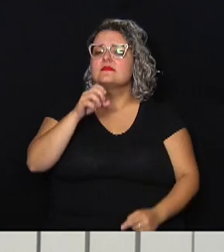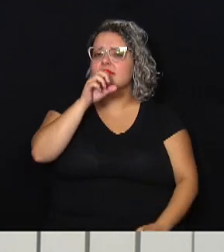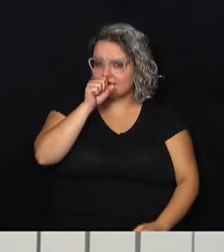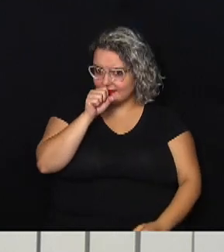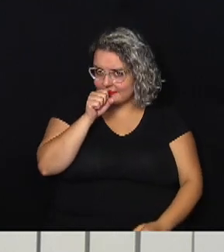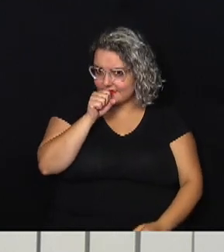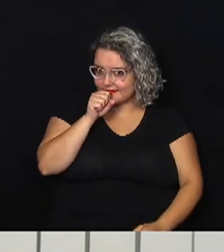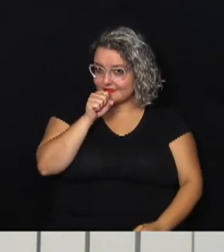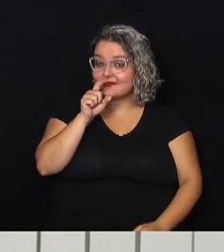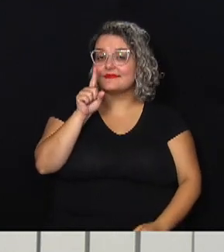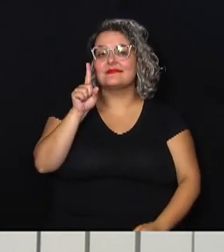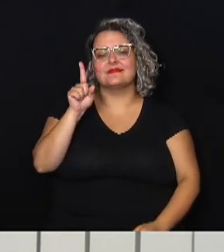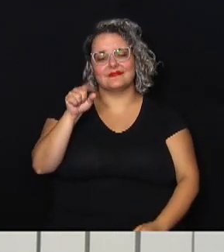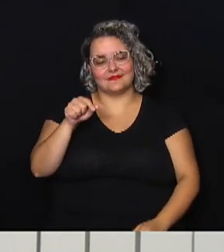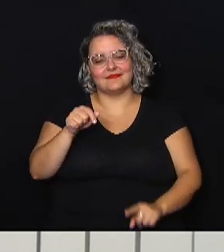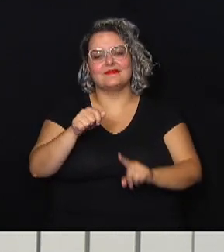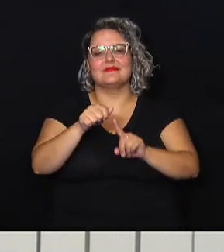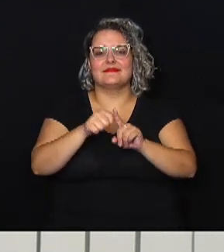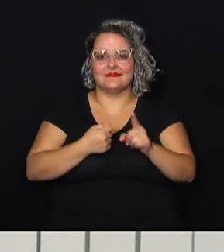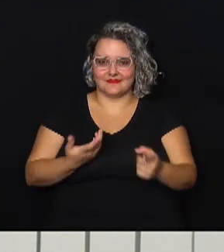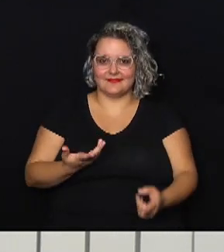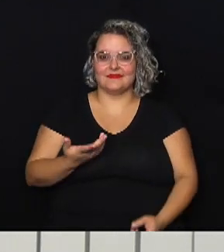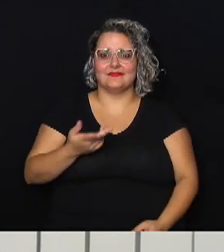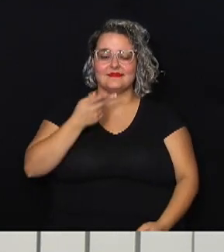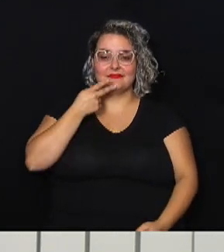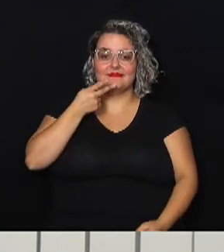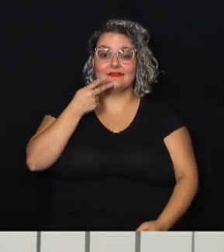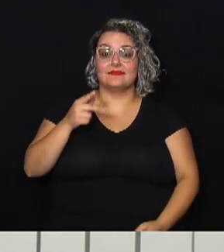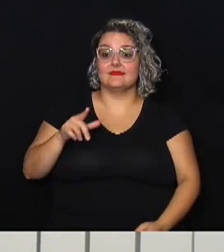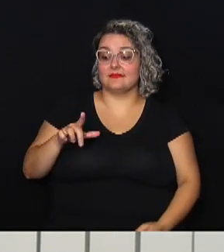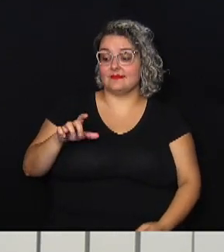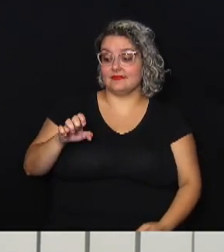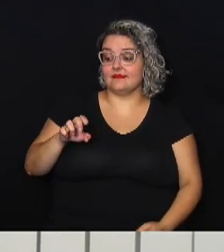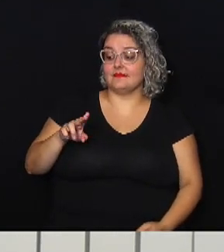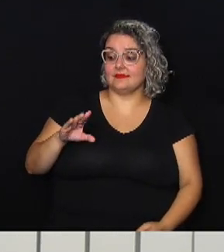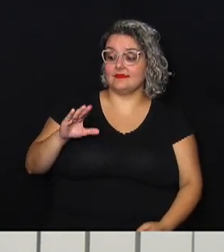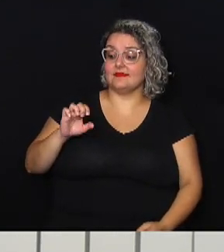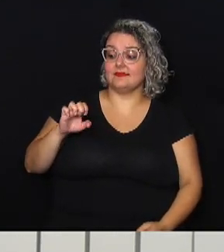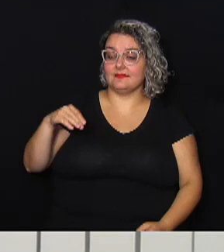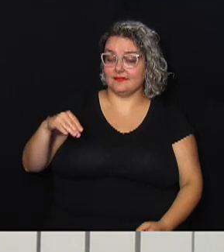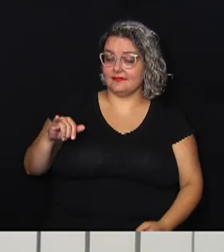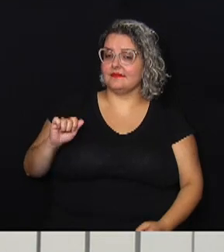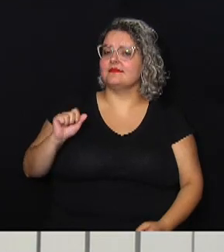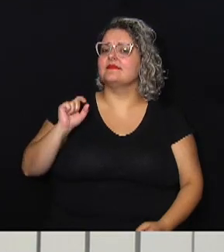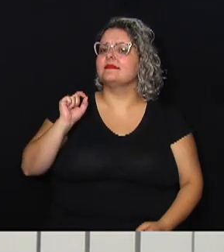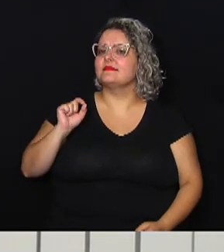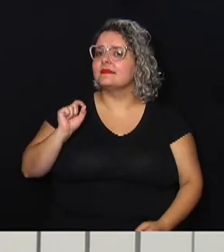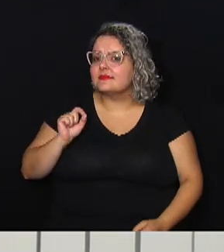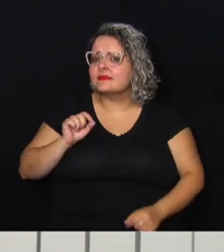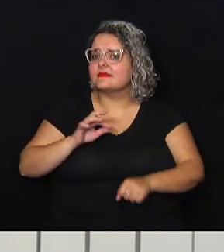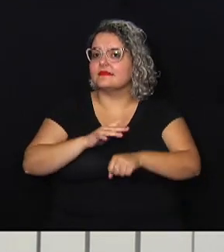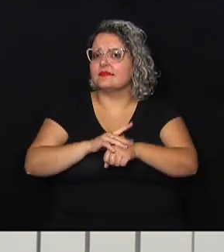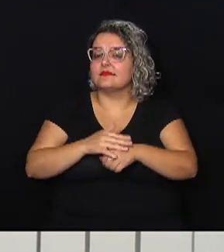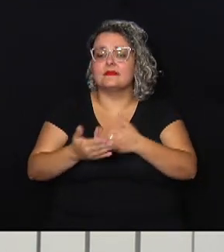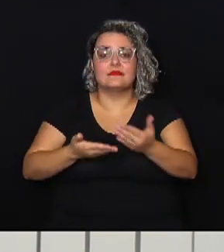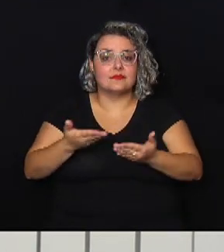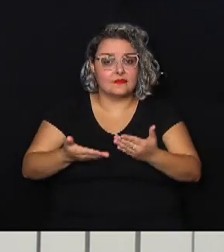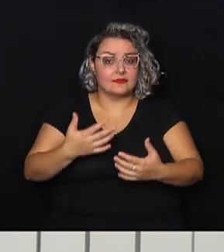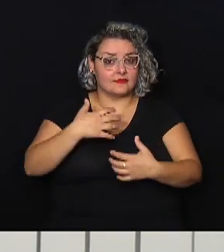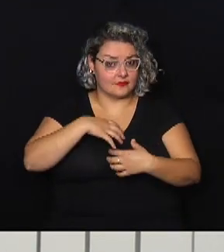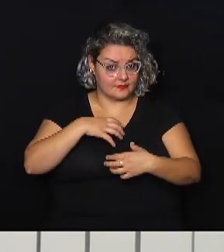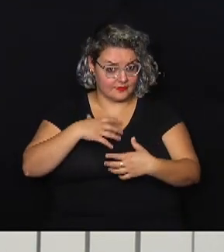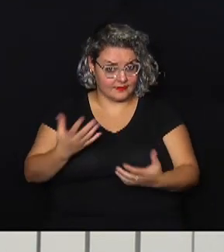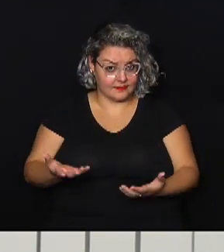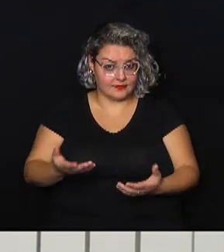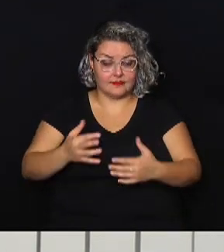é nesse mês que a gente fala um pouquinho sobre leucemia. Pois é, o que é essa doença, o tratamento, os sintomas, se